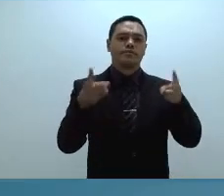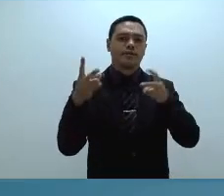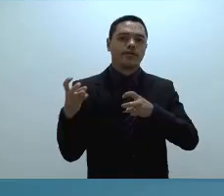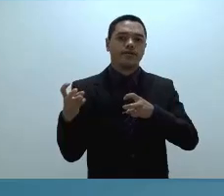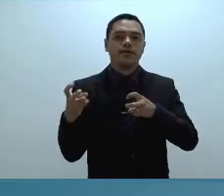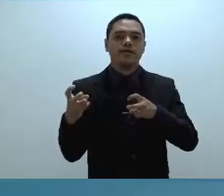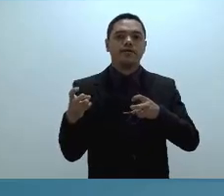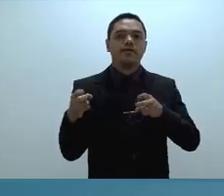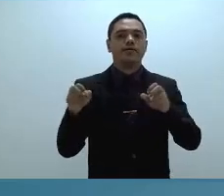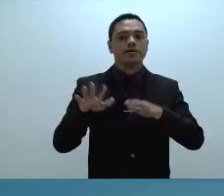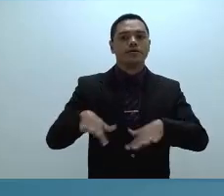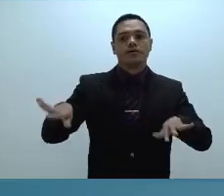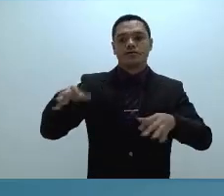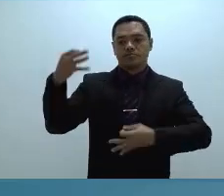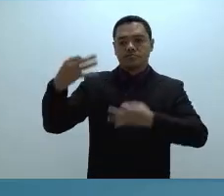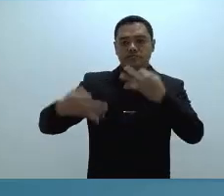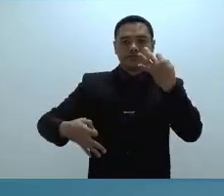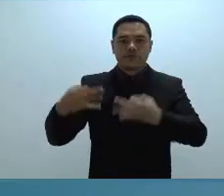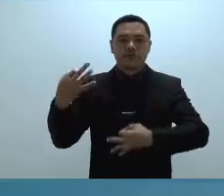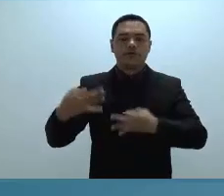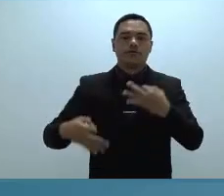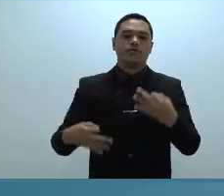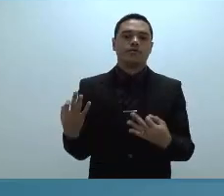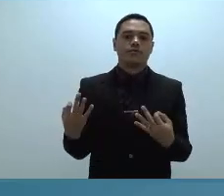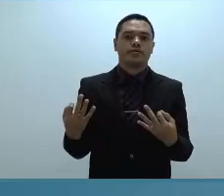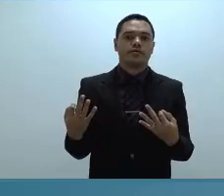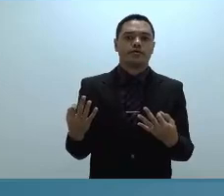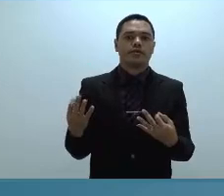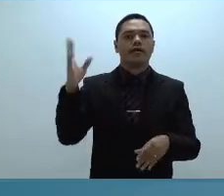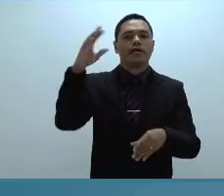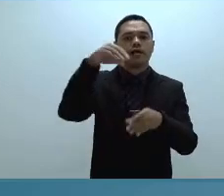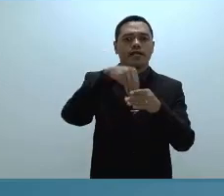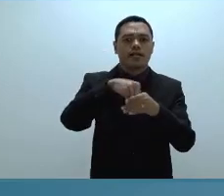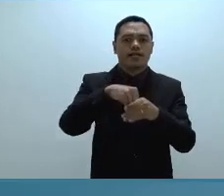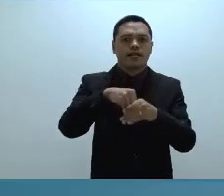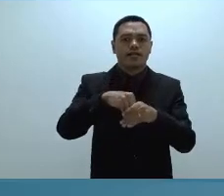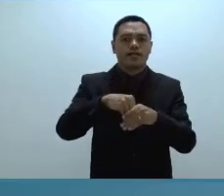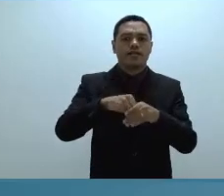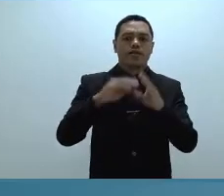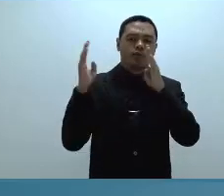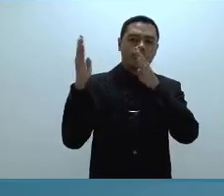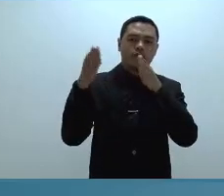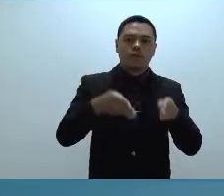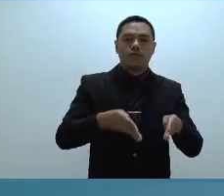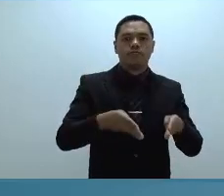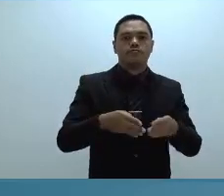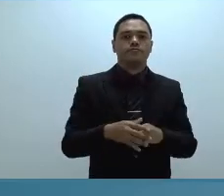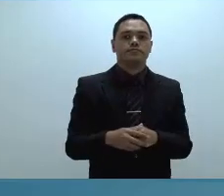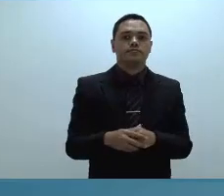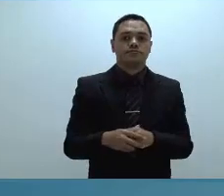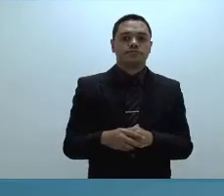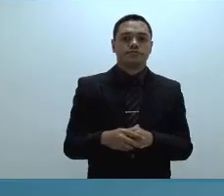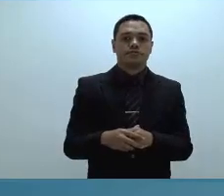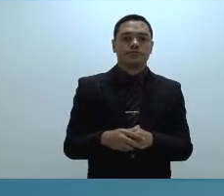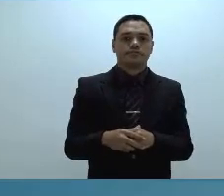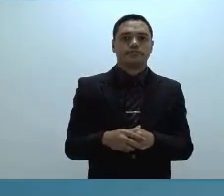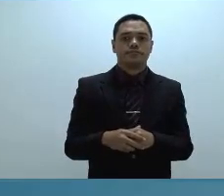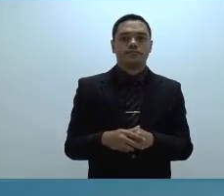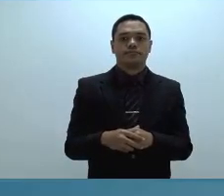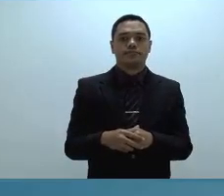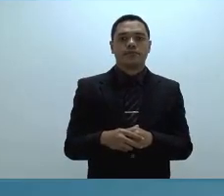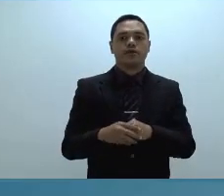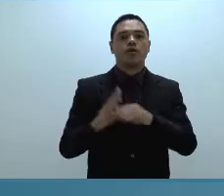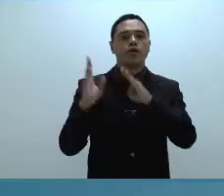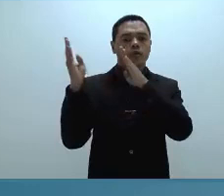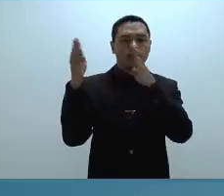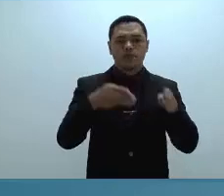da relação jurídica para estabelecer a competência interna das respectivas curtas. Relativamente à questão da competência